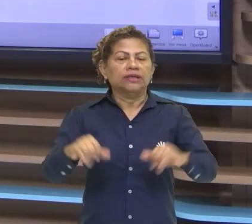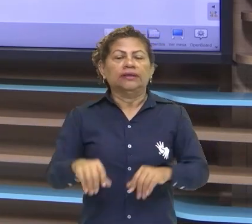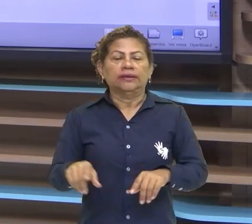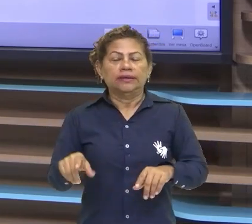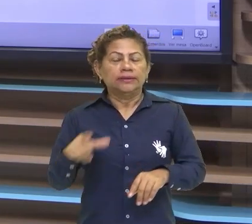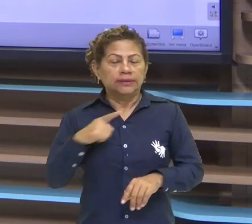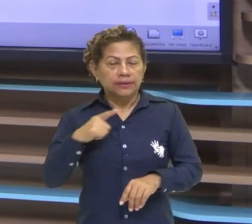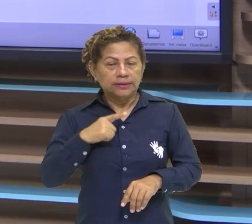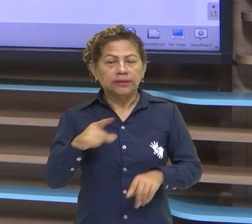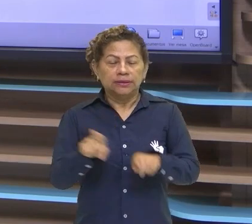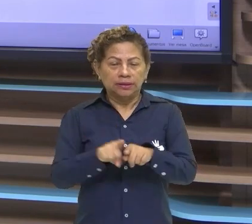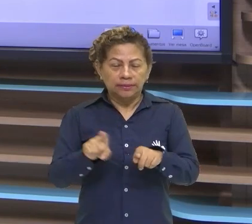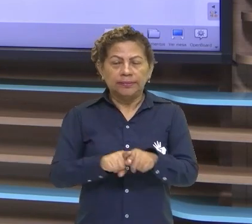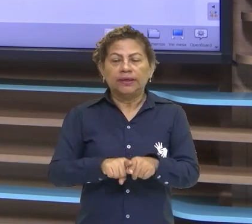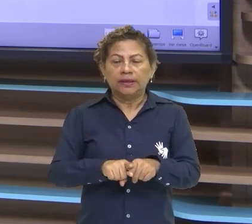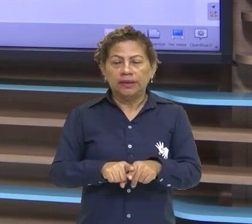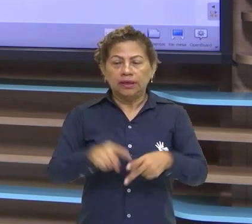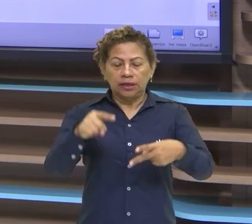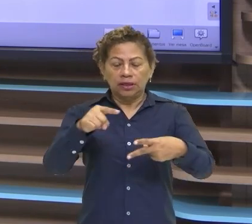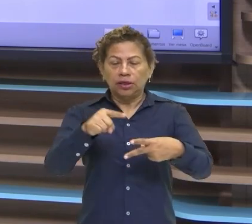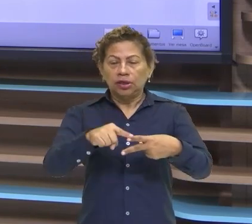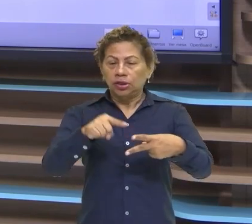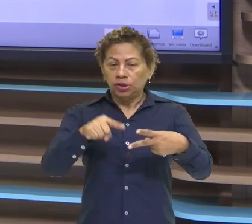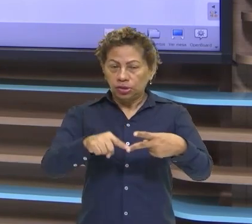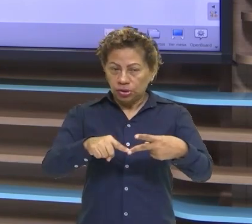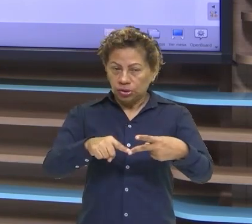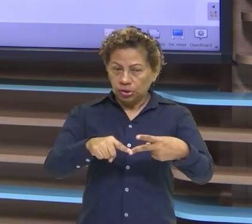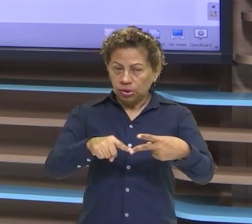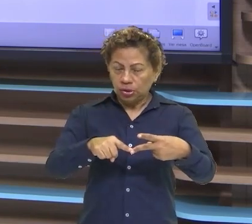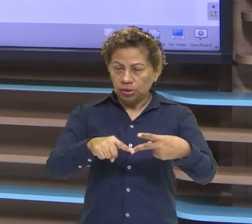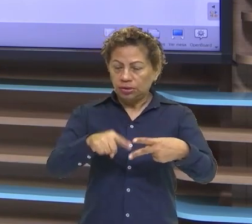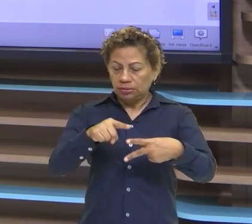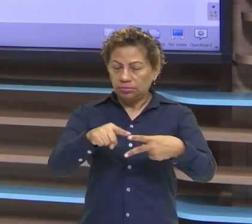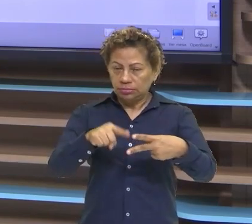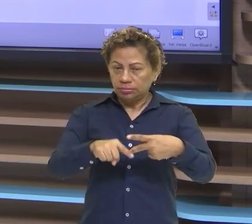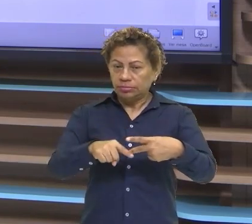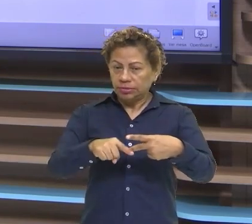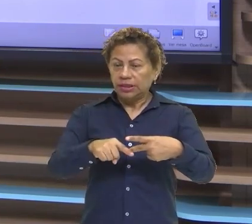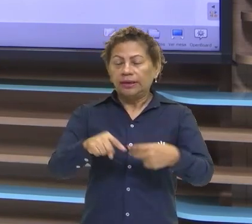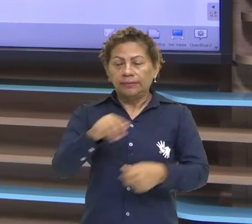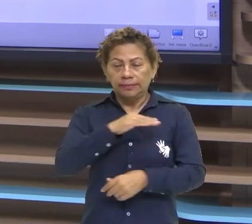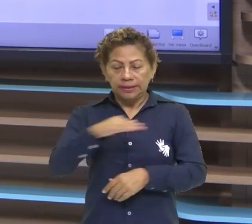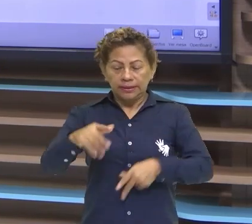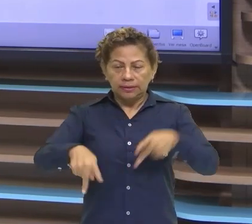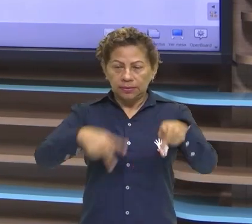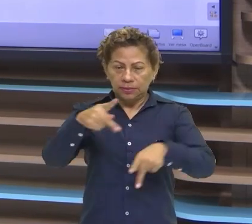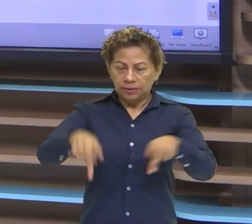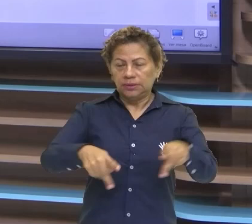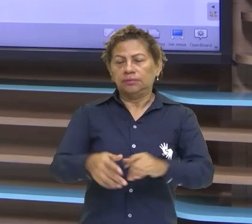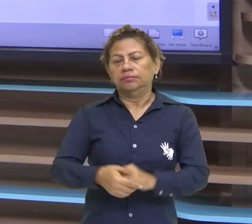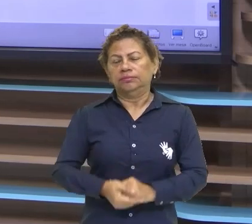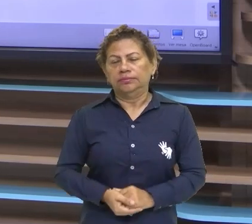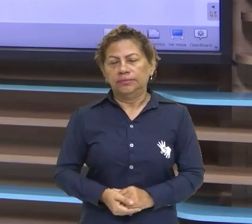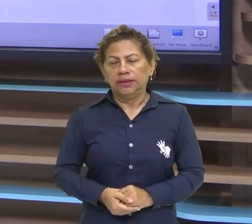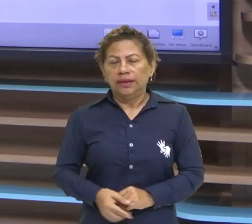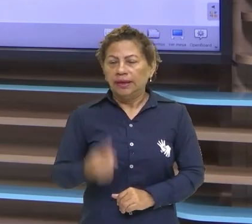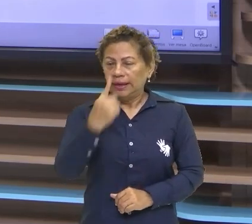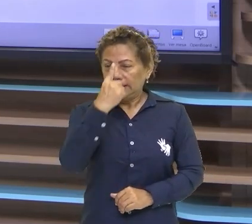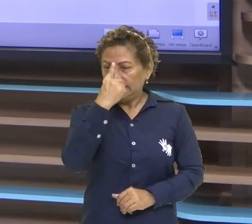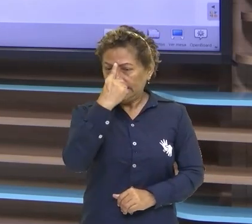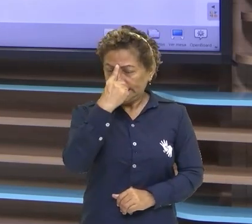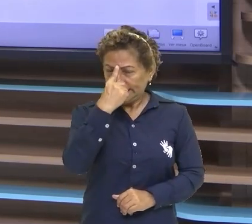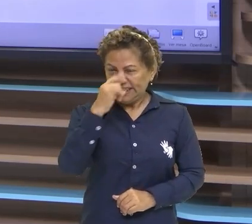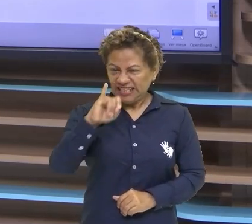no continente asiático que são responsáveis por mais da metade dessa população, tá? Que é a Índia e a